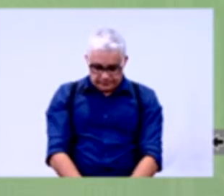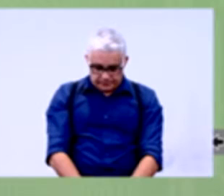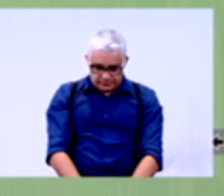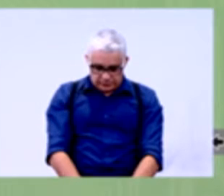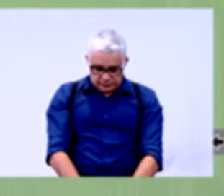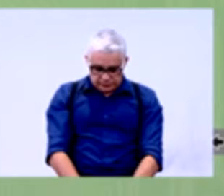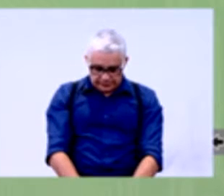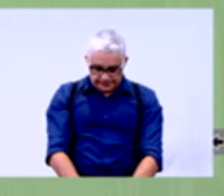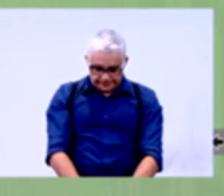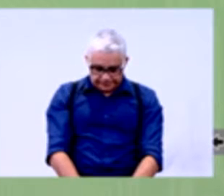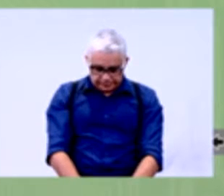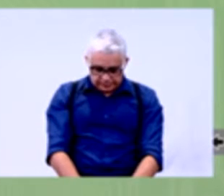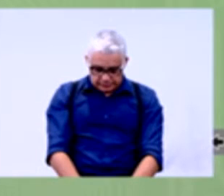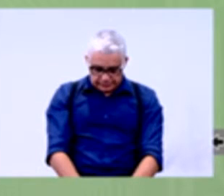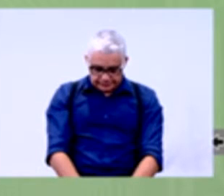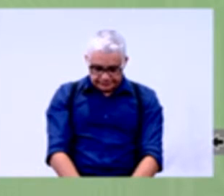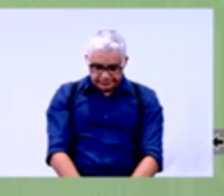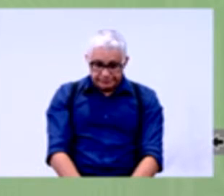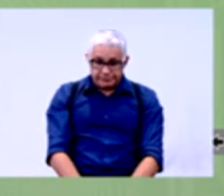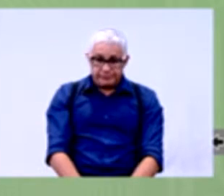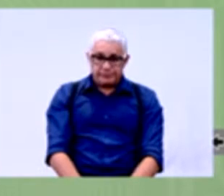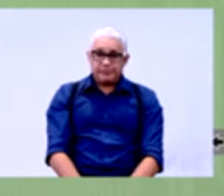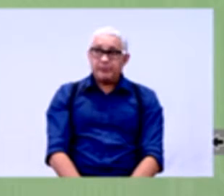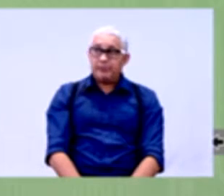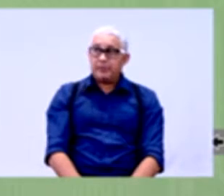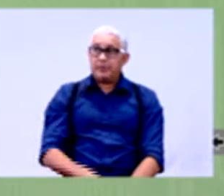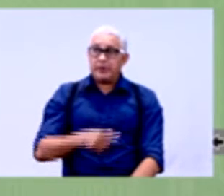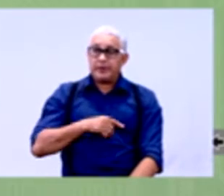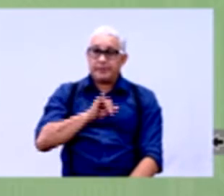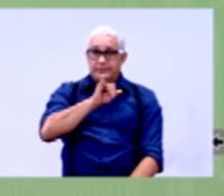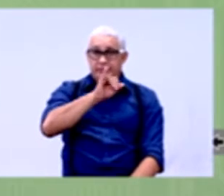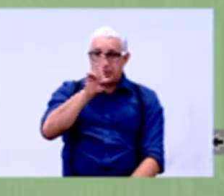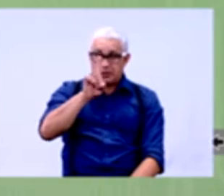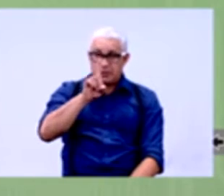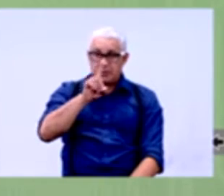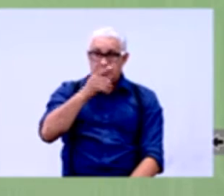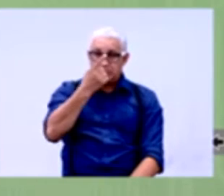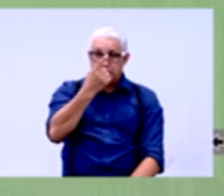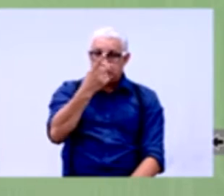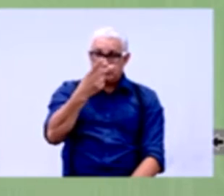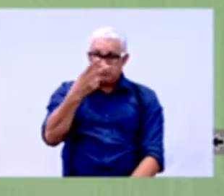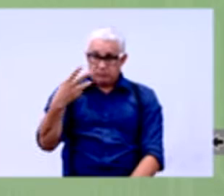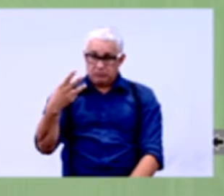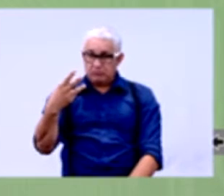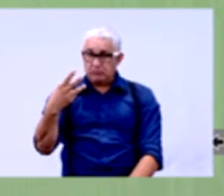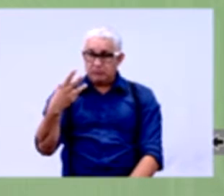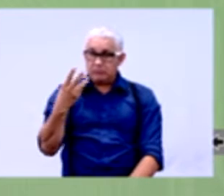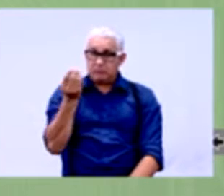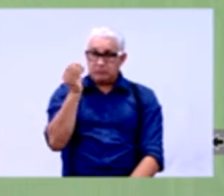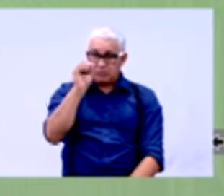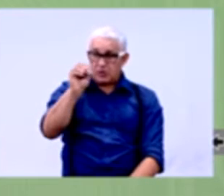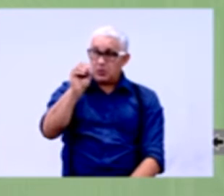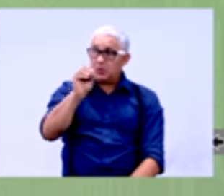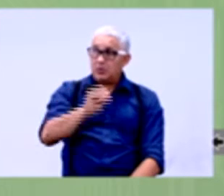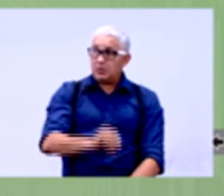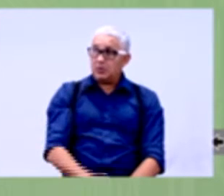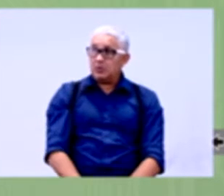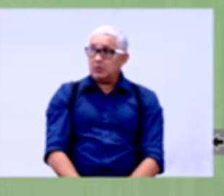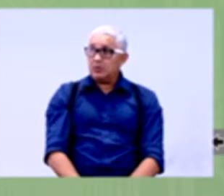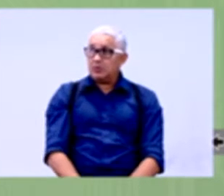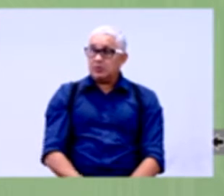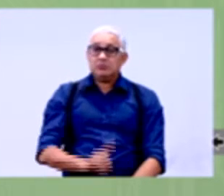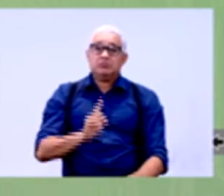o ID 1, 2, 3, probleminha aqui na caneta, e